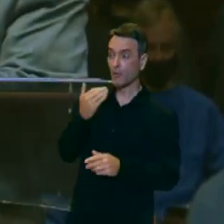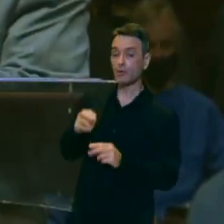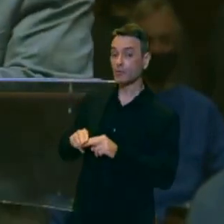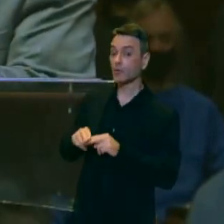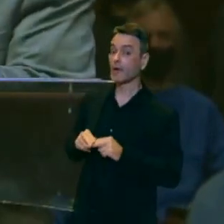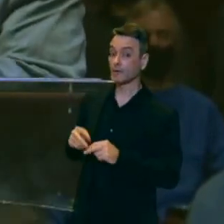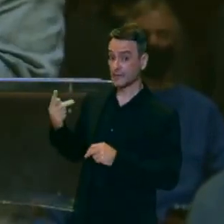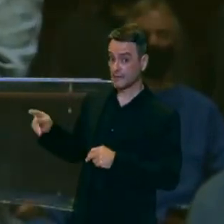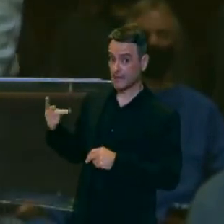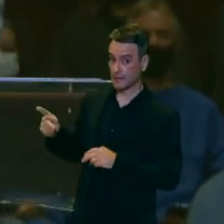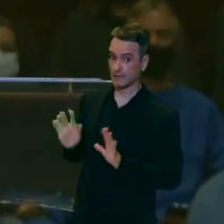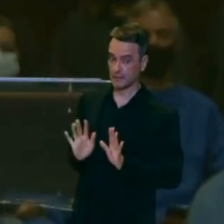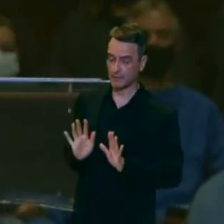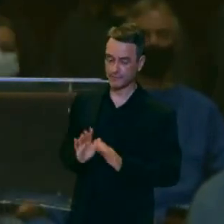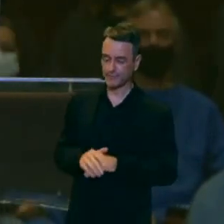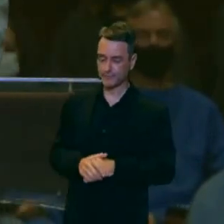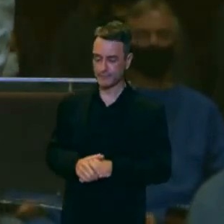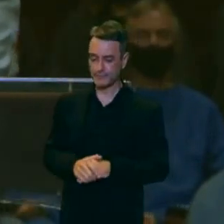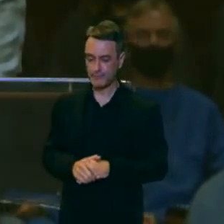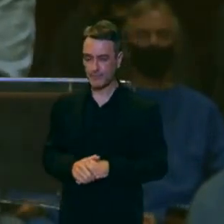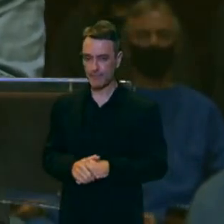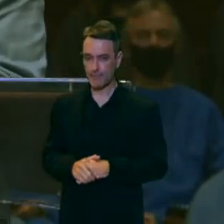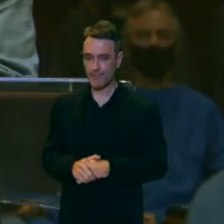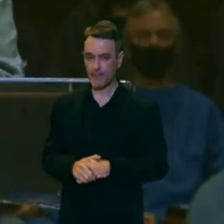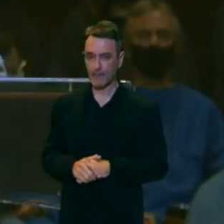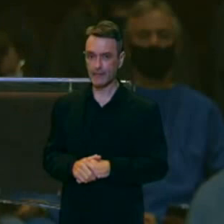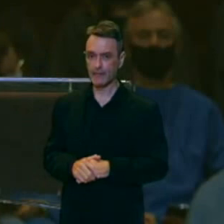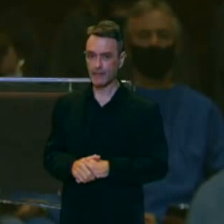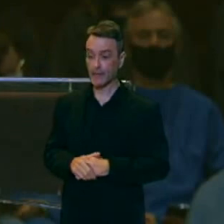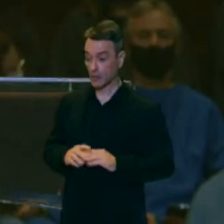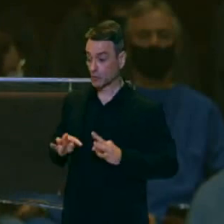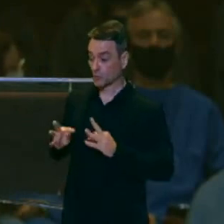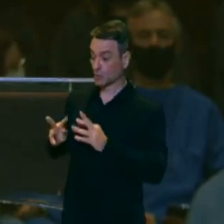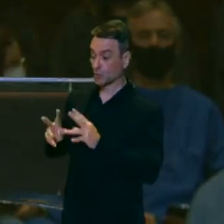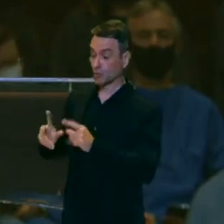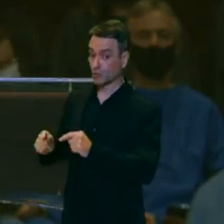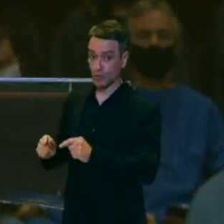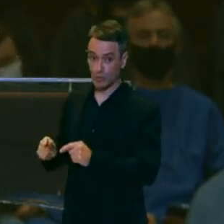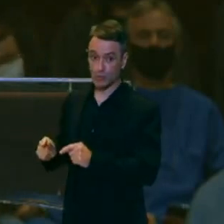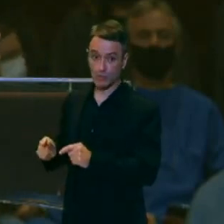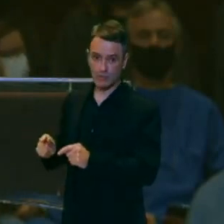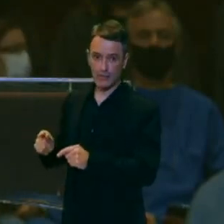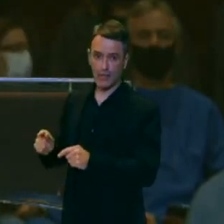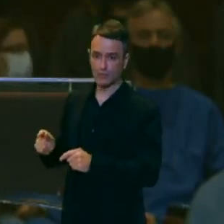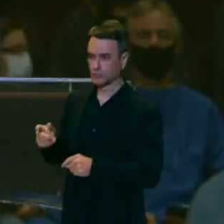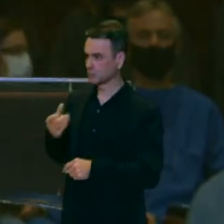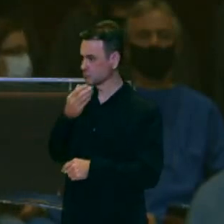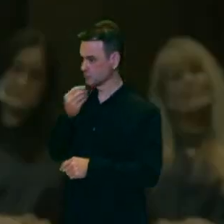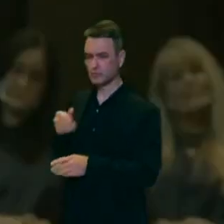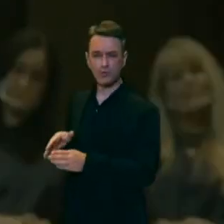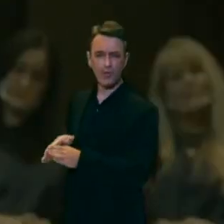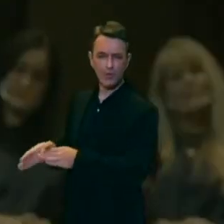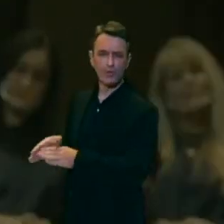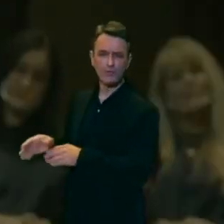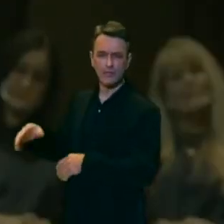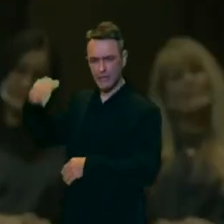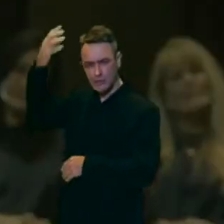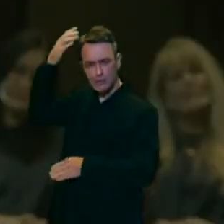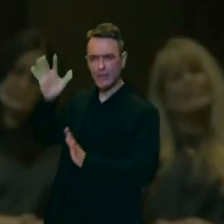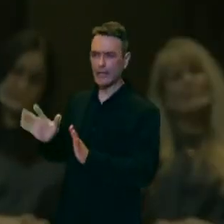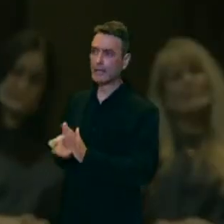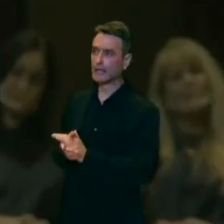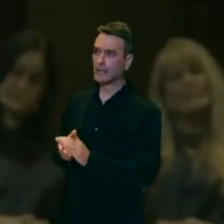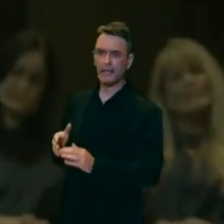causa desse rei, porque todos os seus conselheiros queriam a morte de Jeremias, porque ele